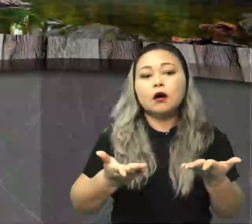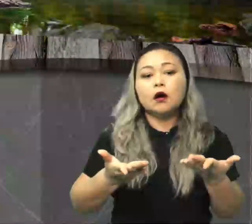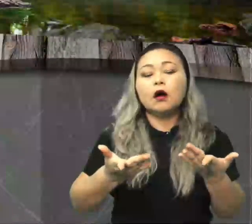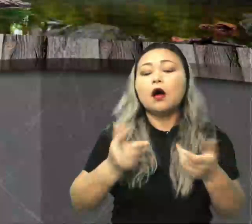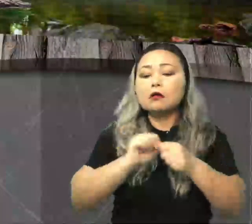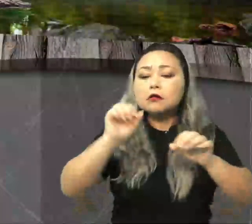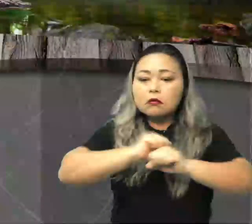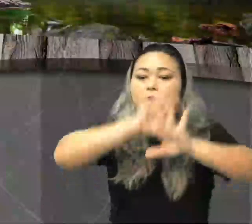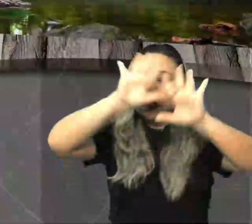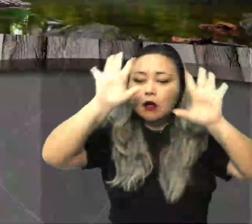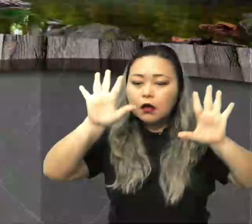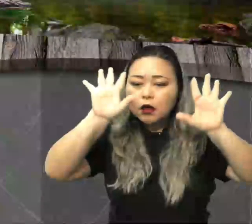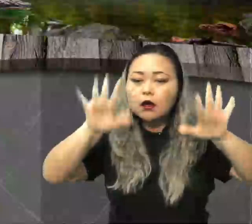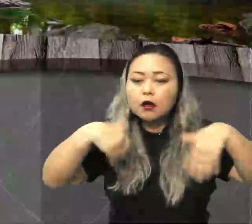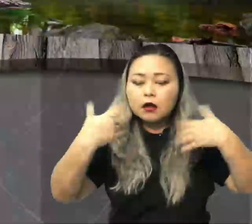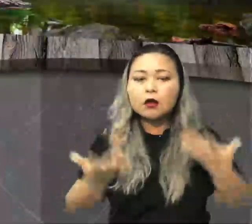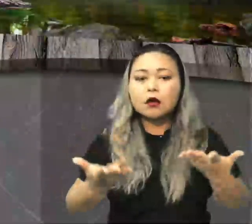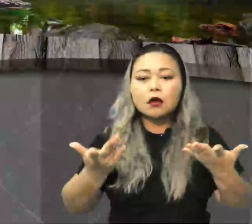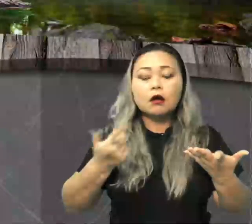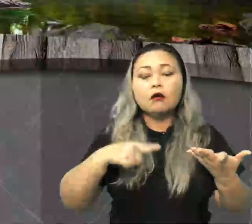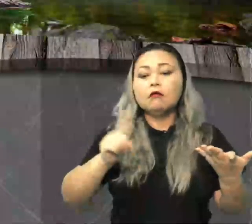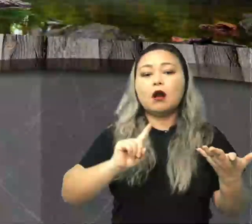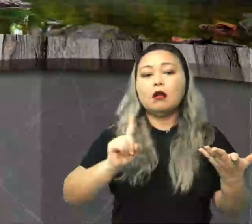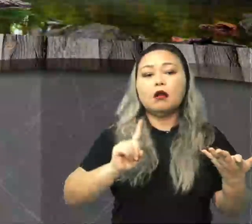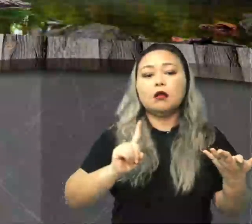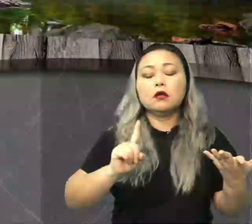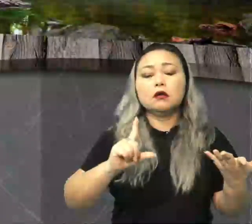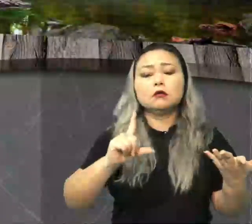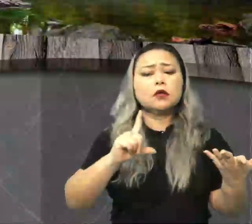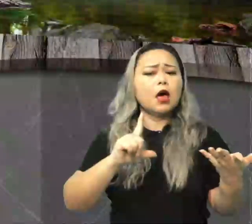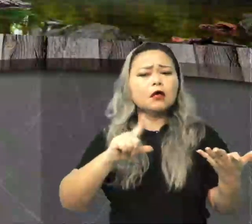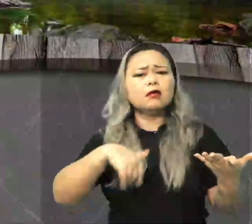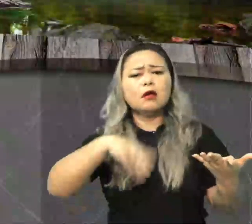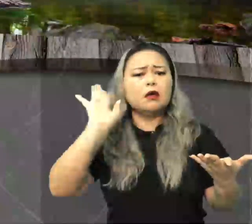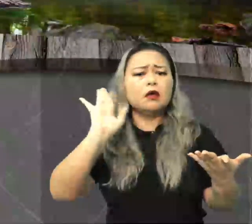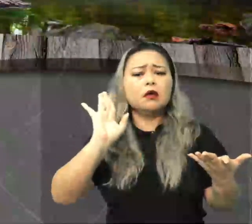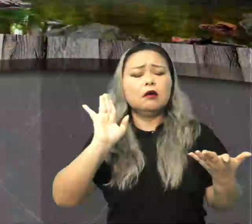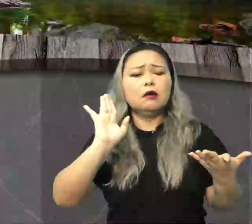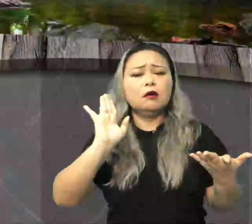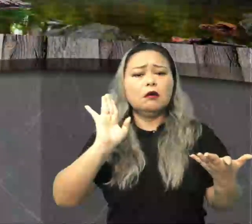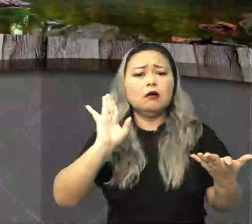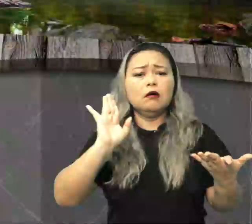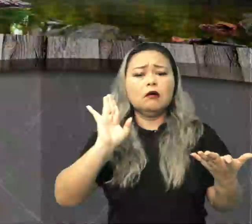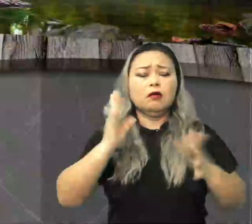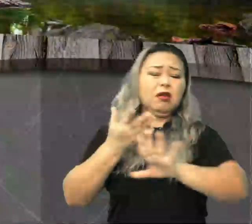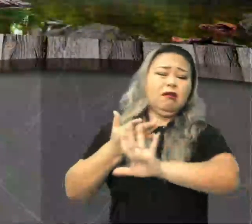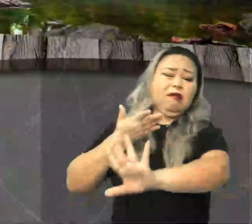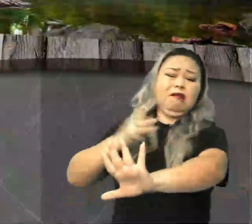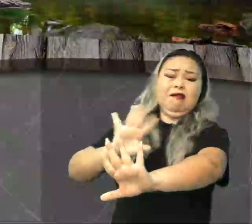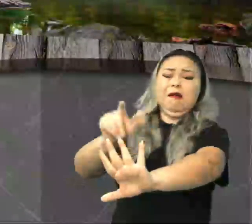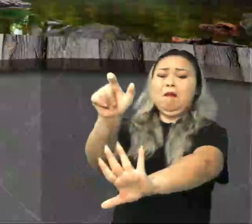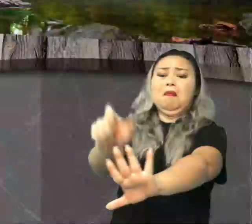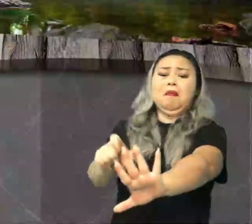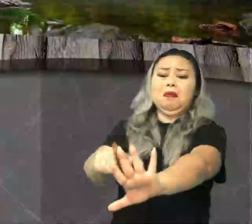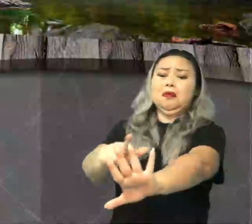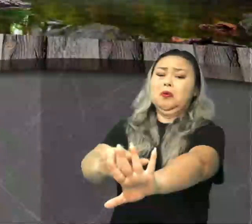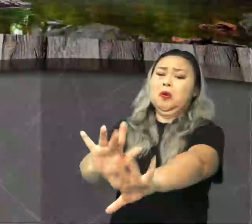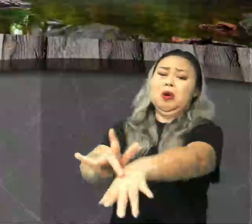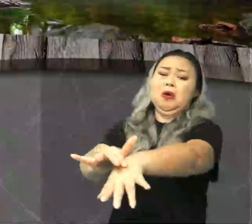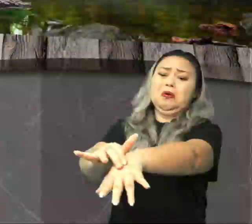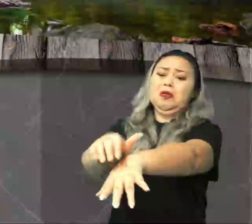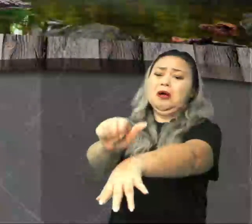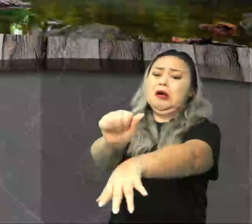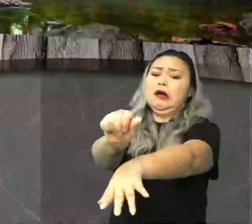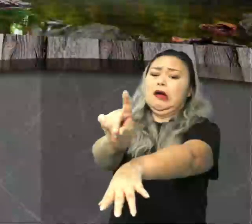bastante esclarecimento em relação a isso para não ter tanta aversão às pessoas que estão contaminadas por